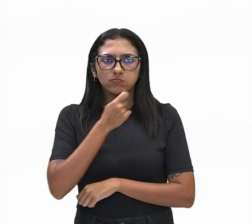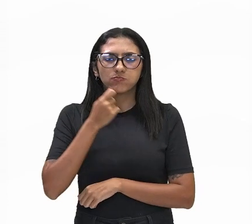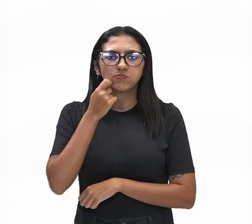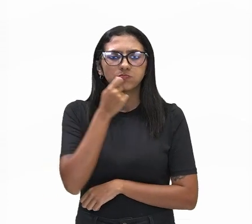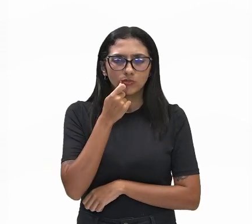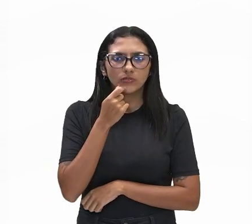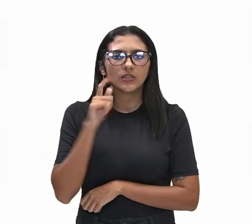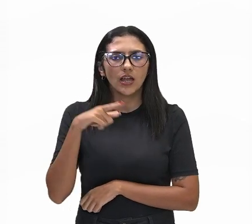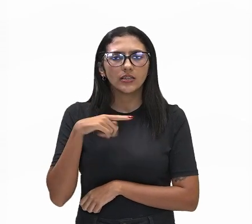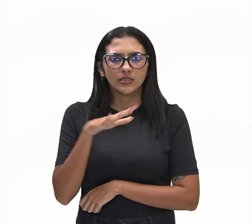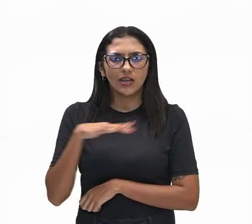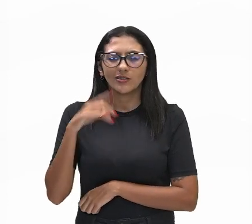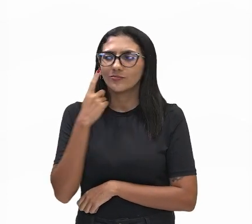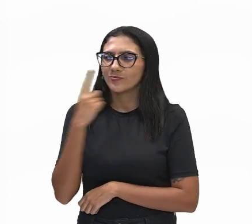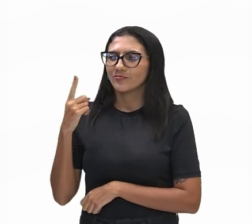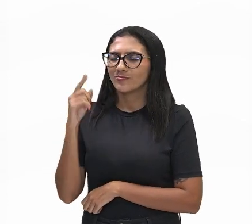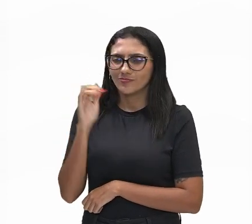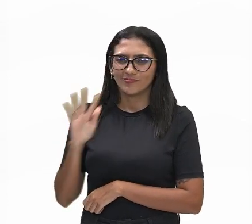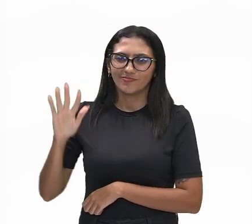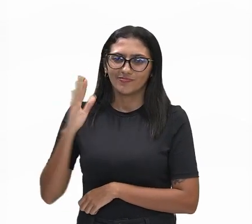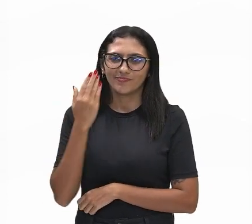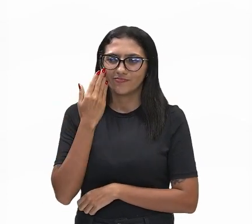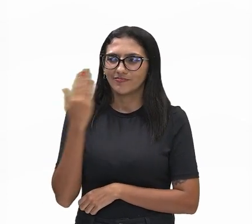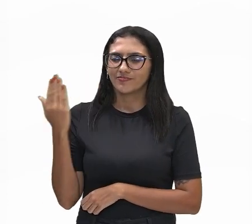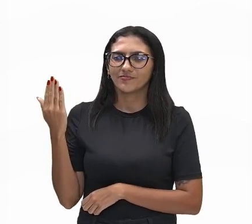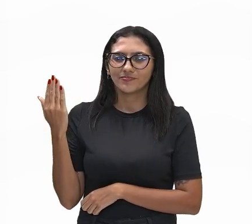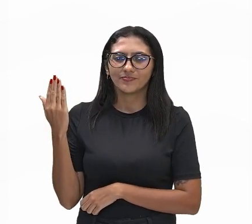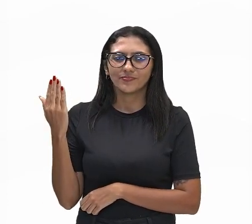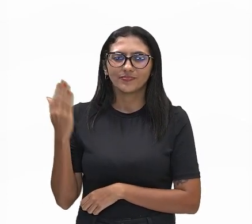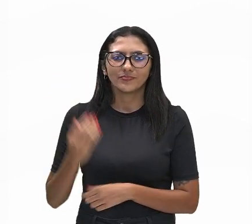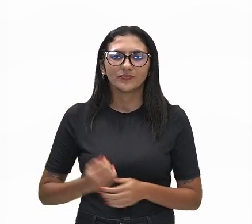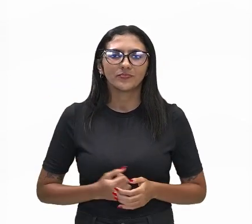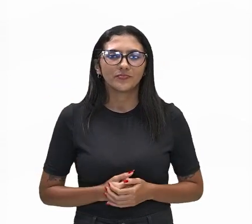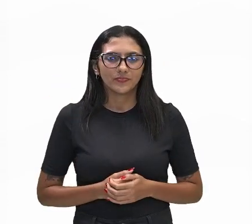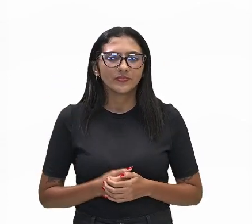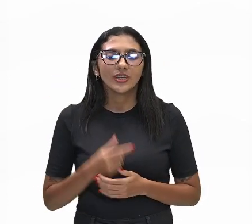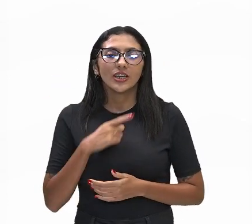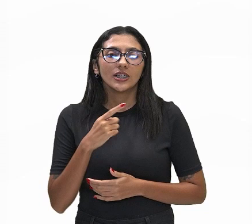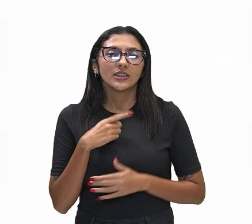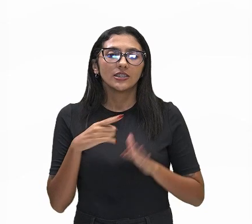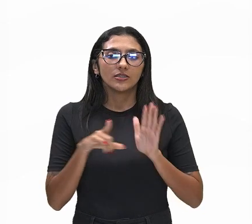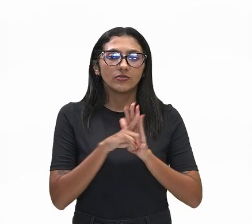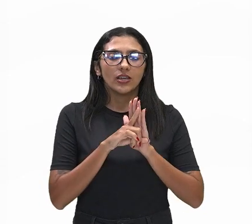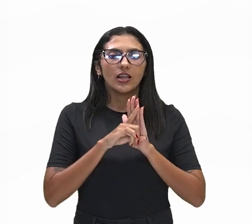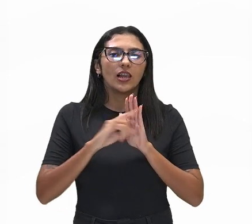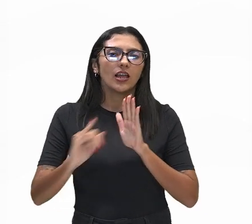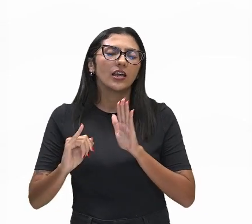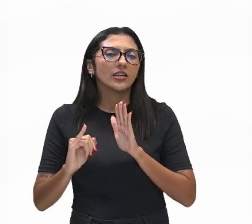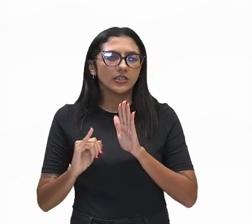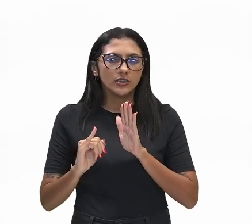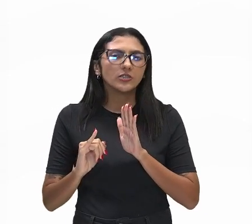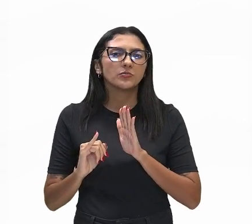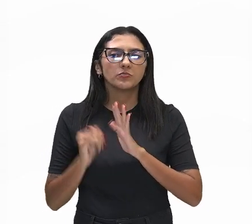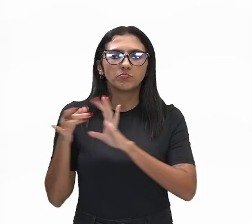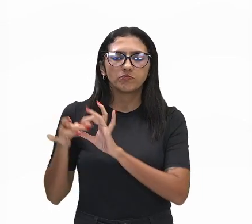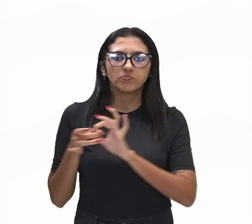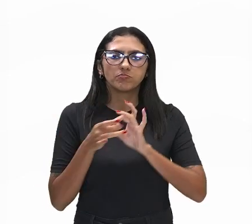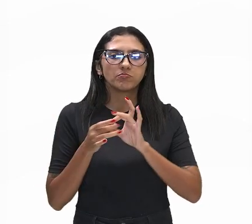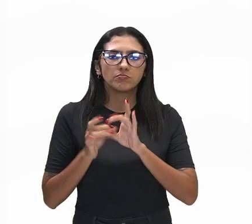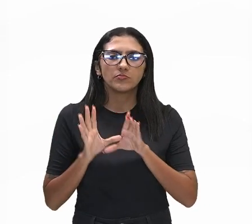onde vocês estão observando este mapa, oficialmente reconhecida pelas leis internacionais como parte integrante aí